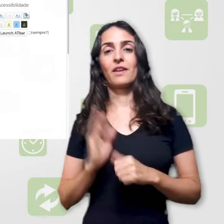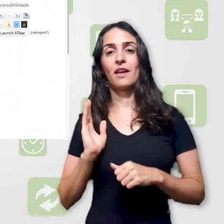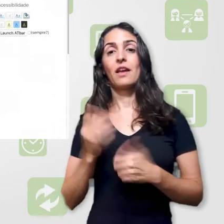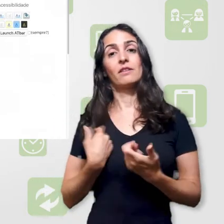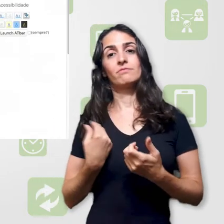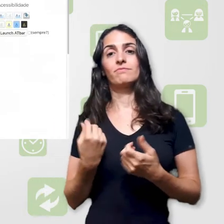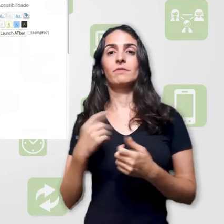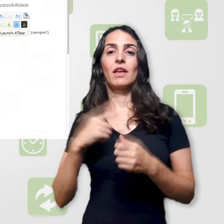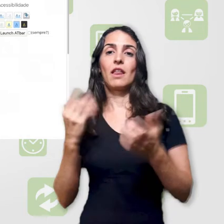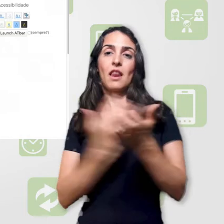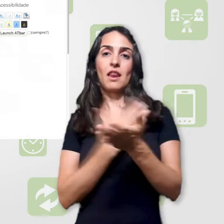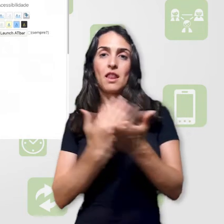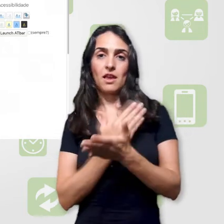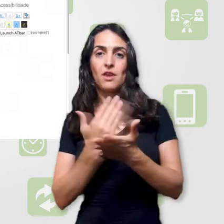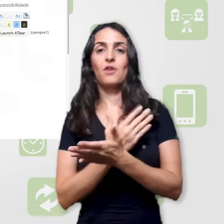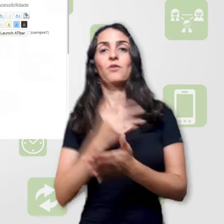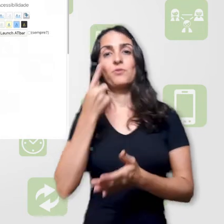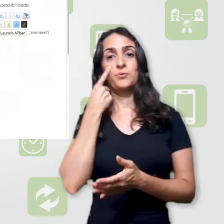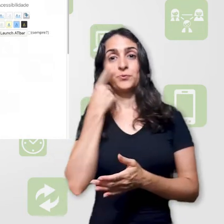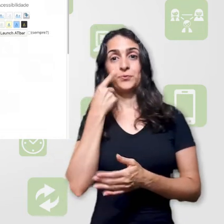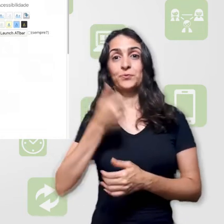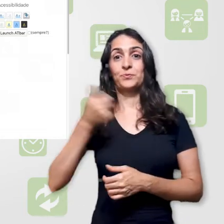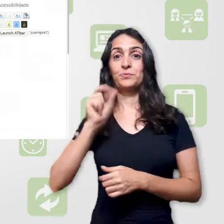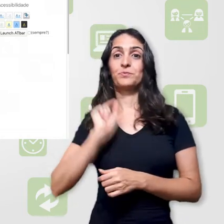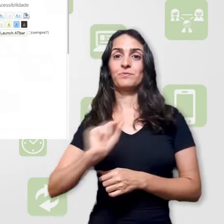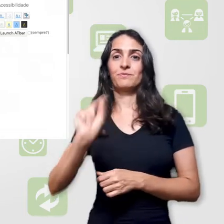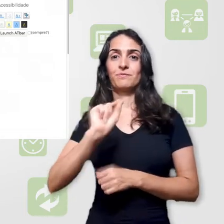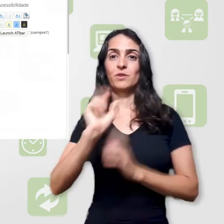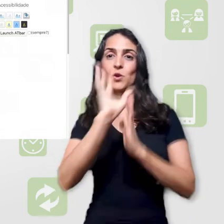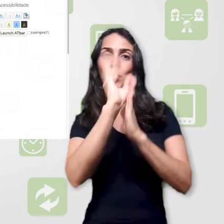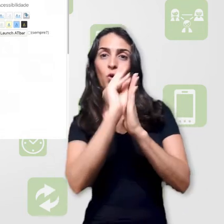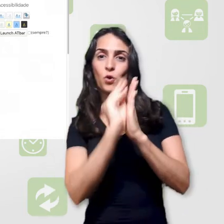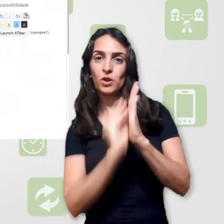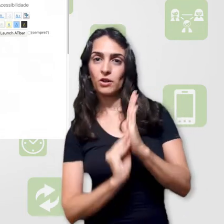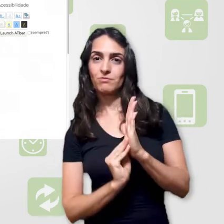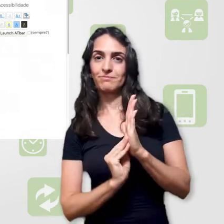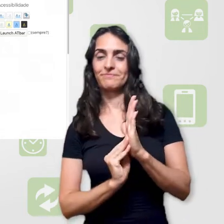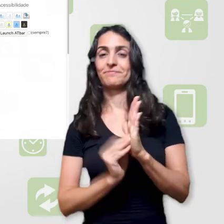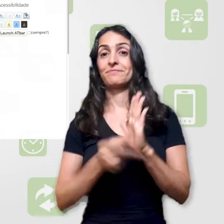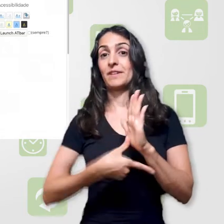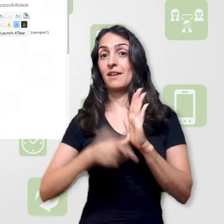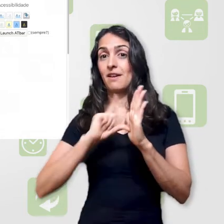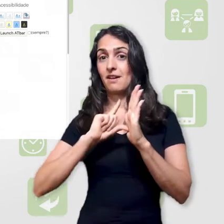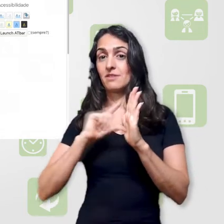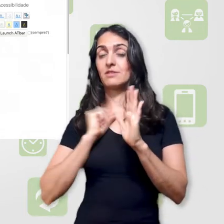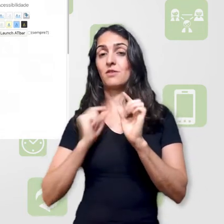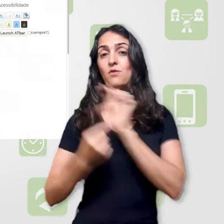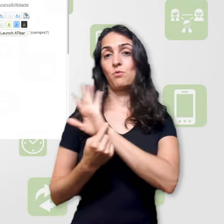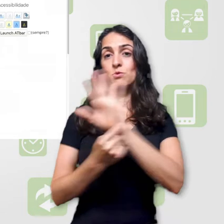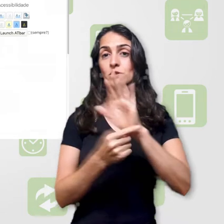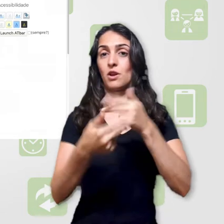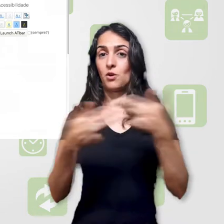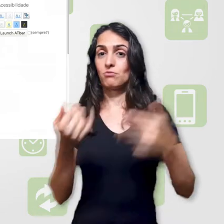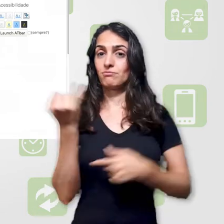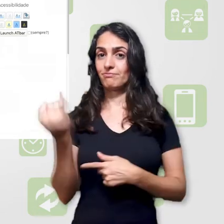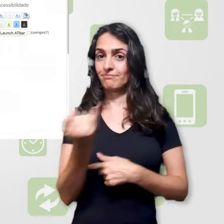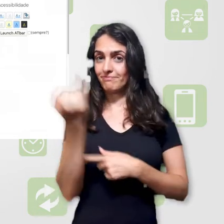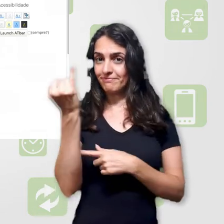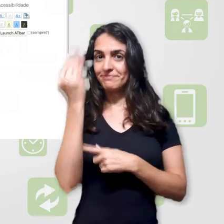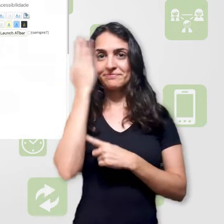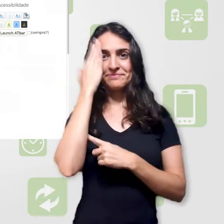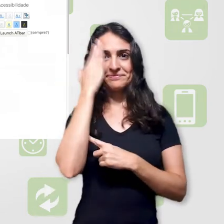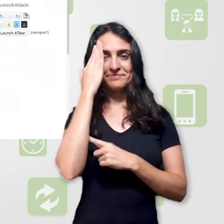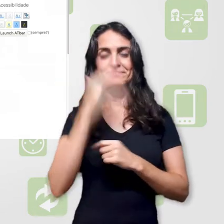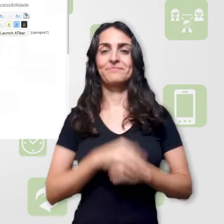certo ao entrar no livro A primeira coisa que você veja é o conteúdo mas eu quero te mostrar algumas coisas importantes a observar